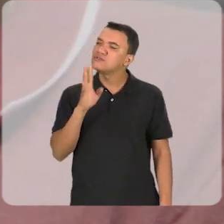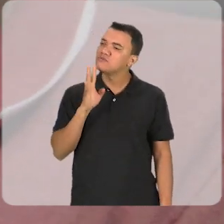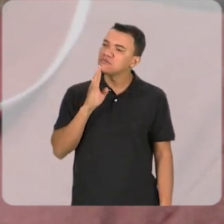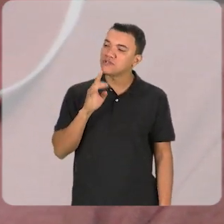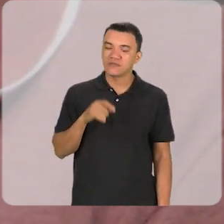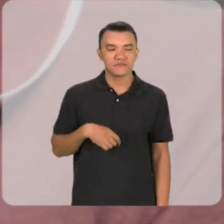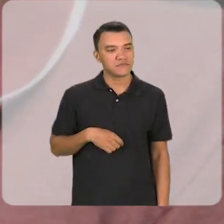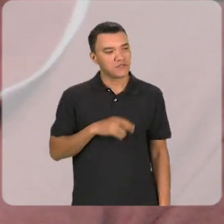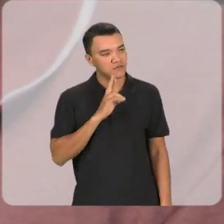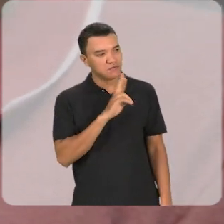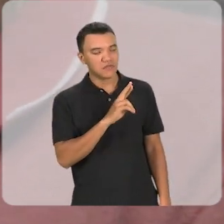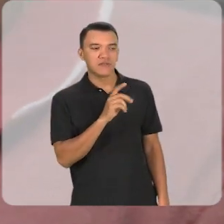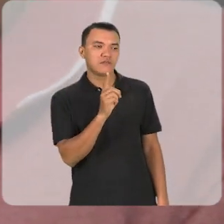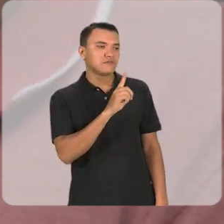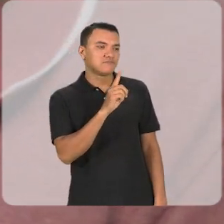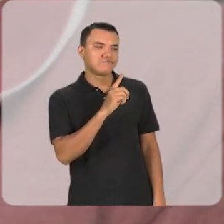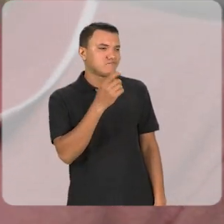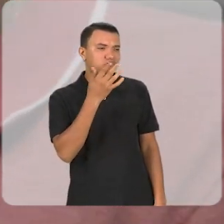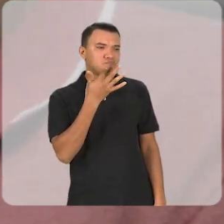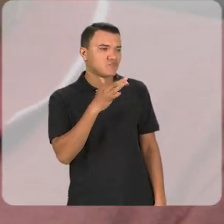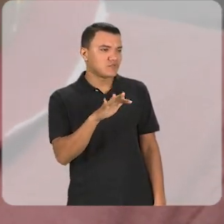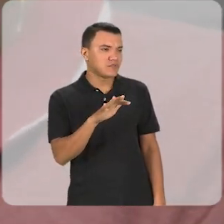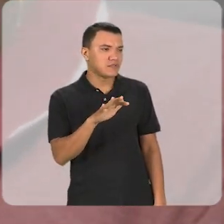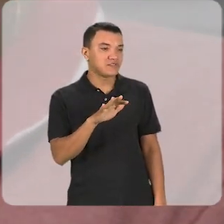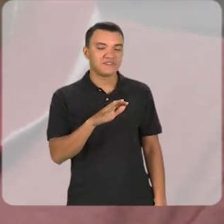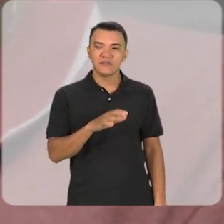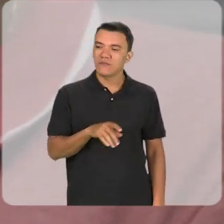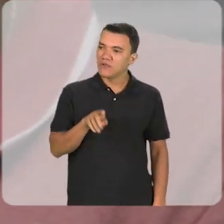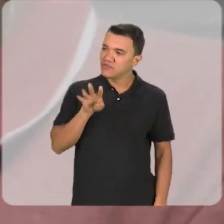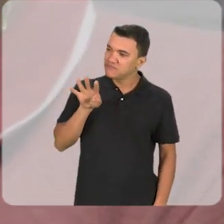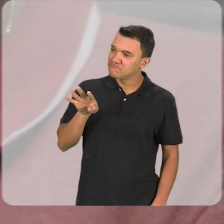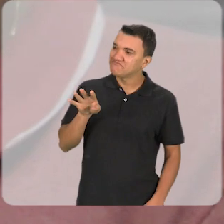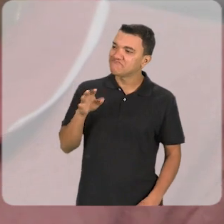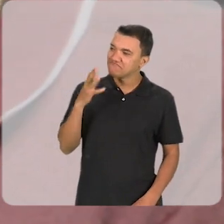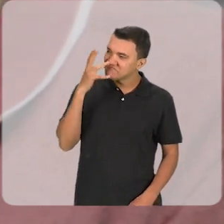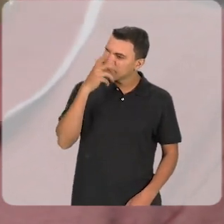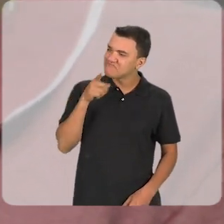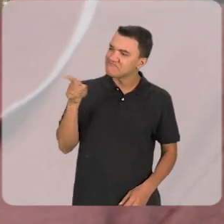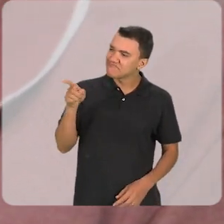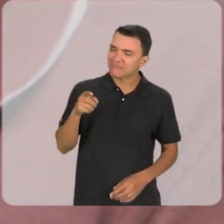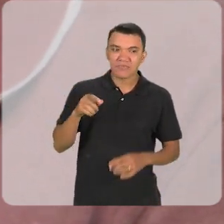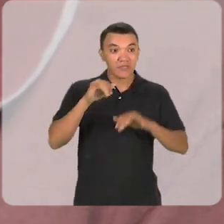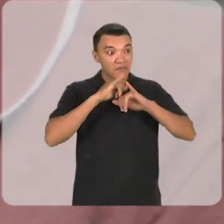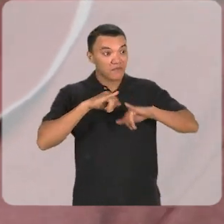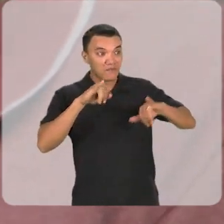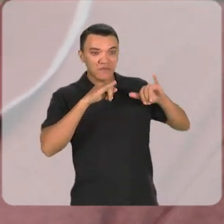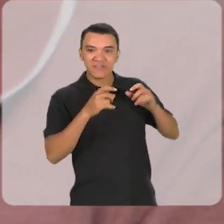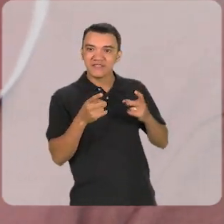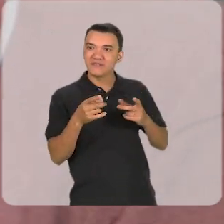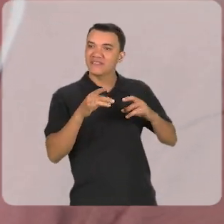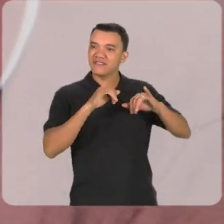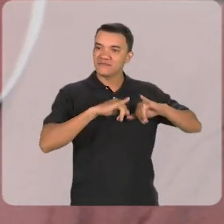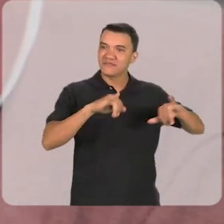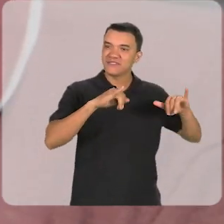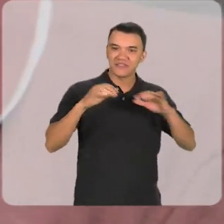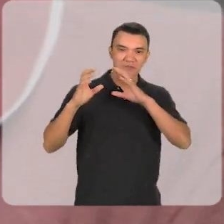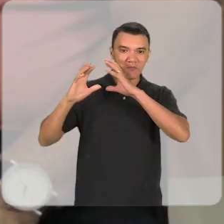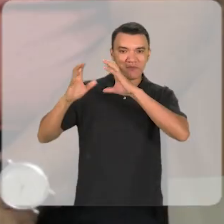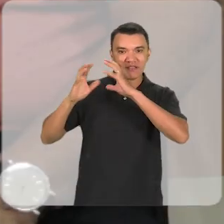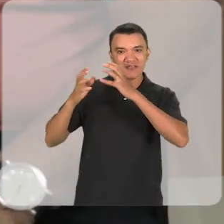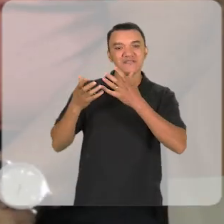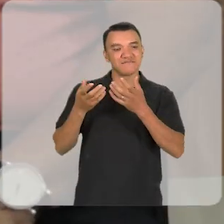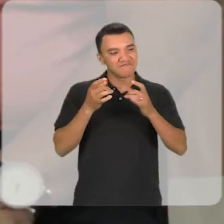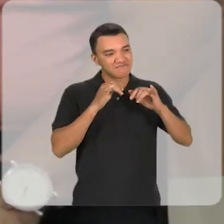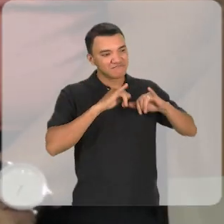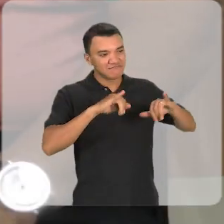bonito o termo de eu vender balão e dizer pregoeiro do balão. Ele estava vendendo balão plástico, estava vendendo balão